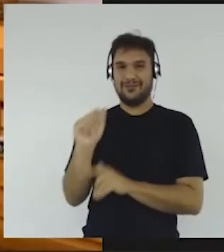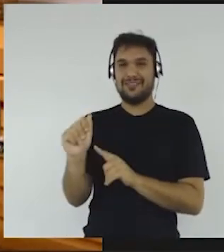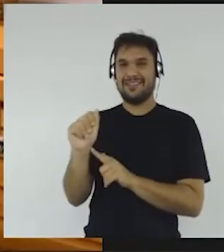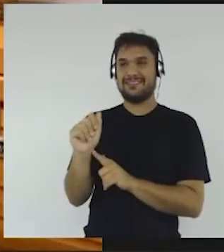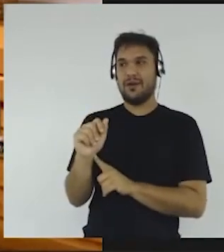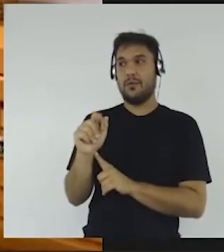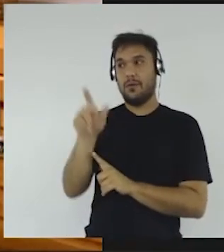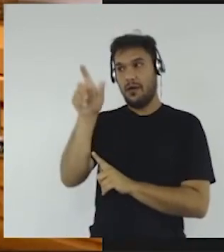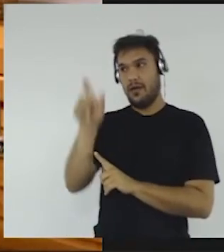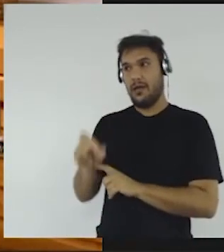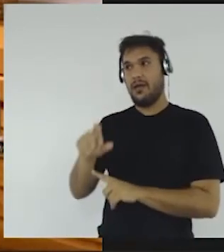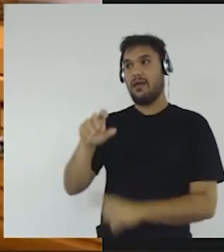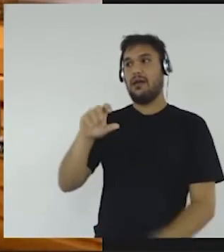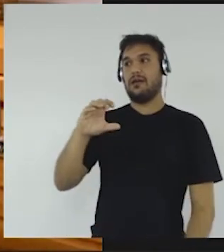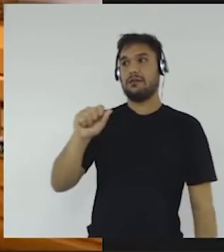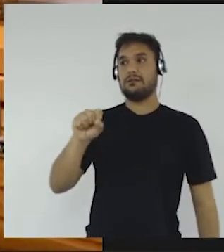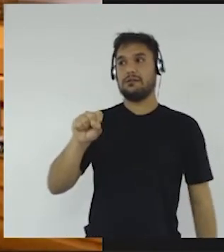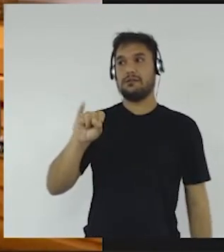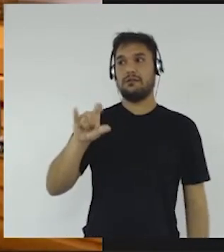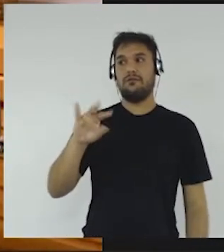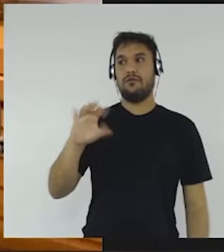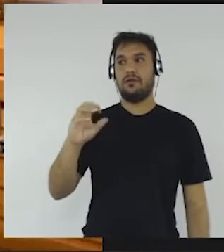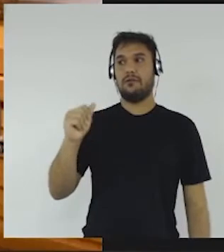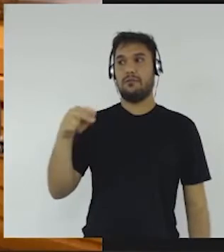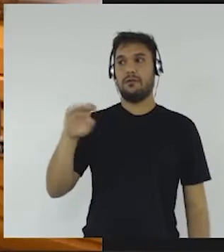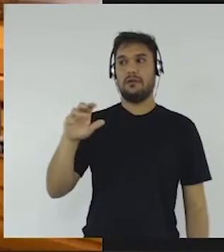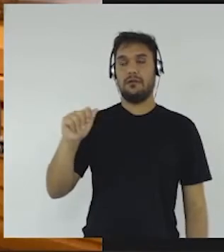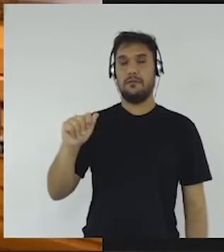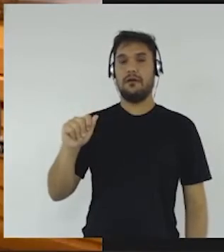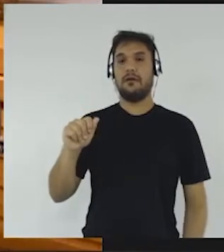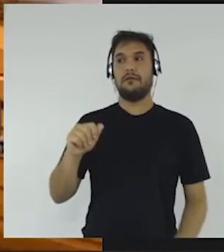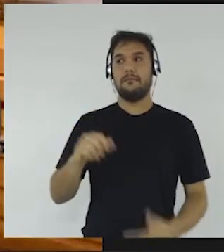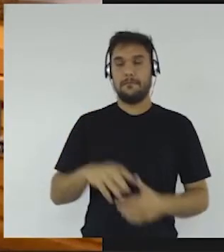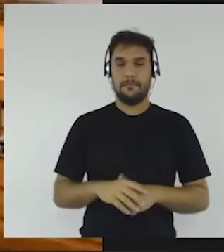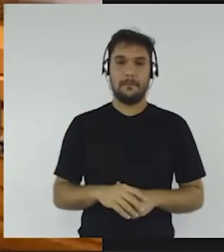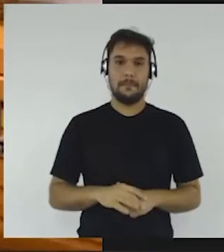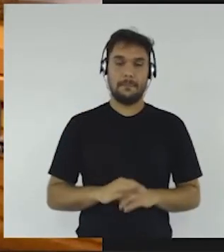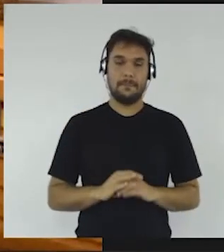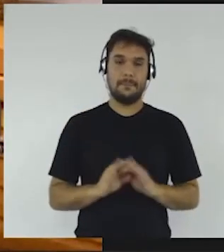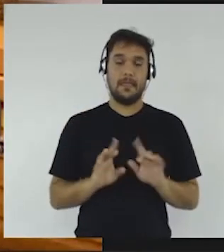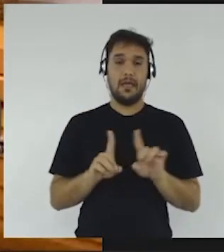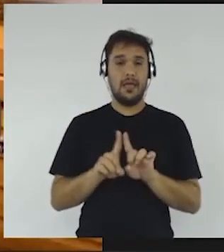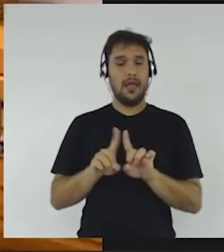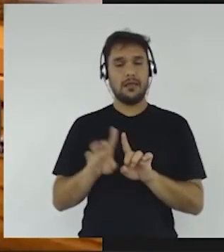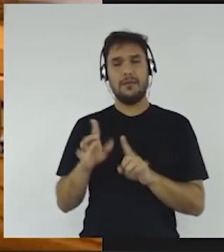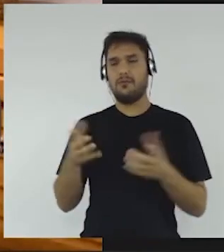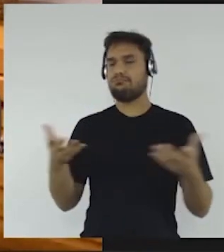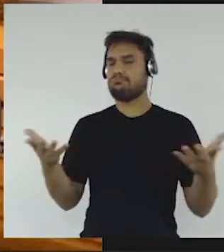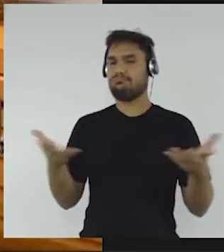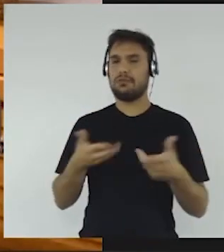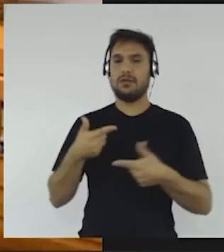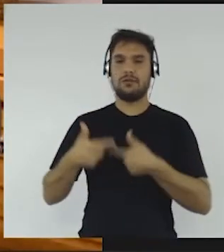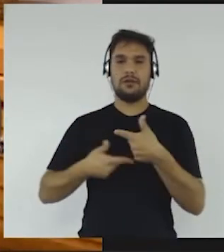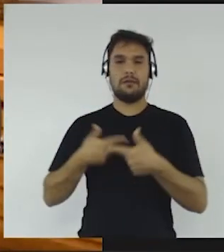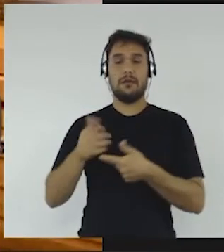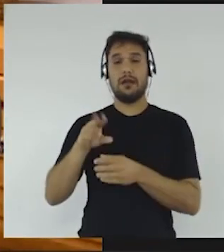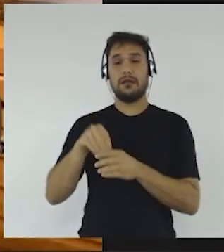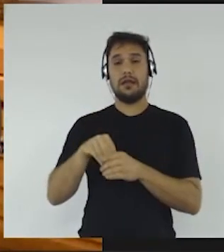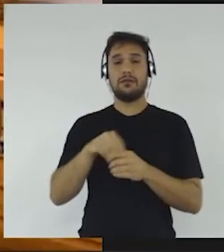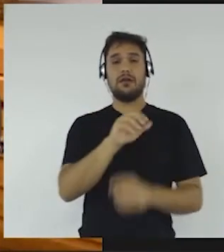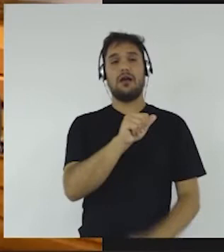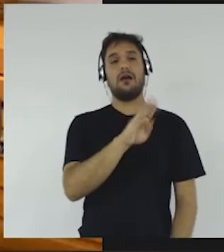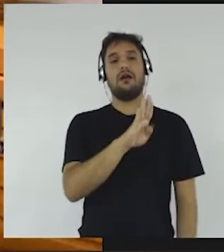de Souza, Dr. Sidney Seixas de Santana, que tem feito um belíssimo trabalho à frente da